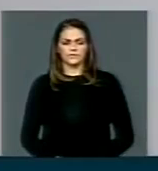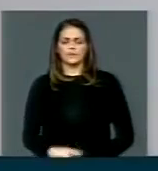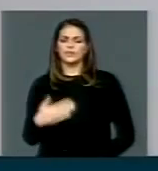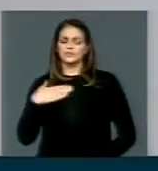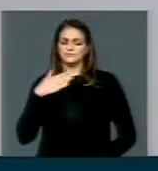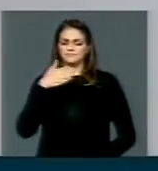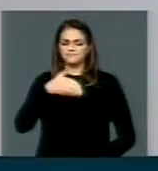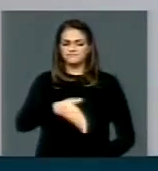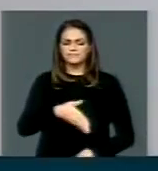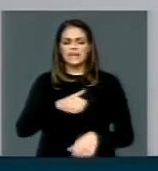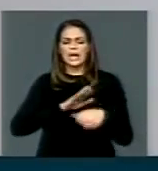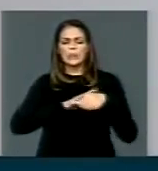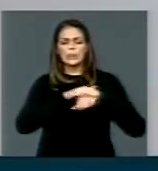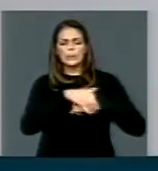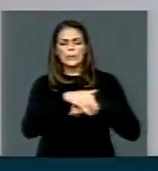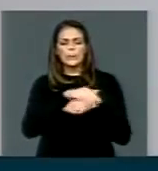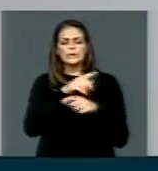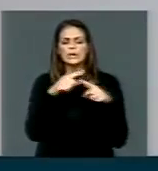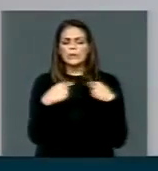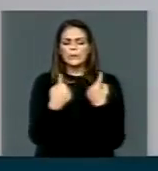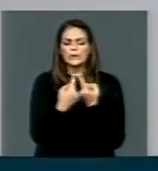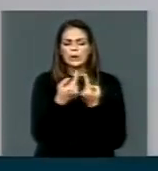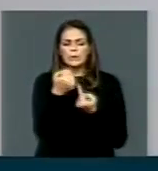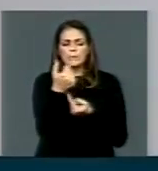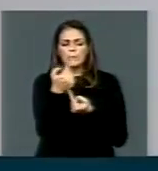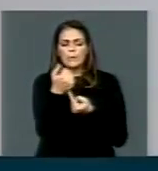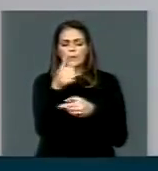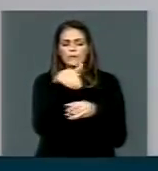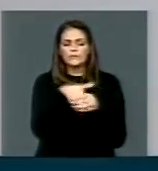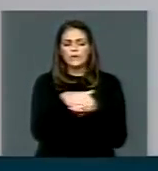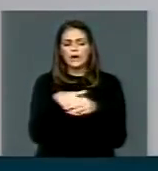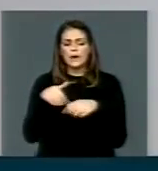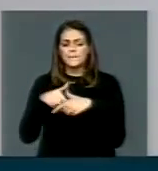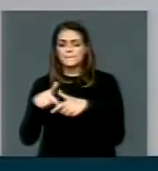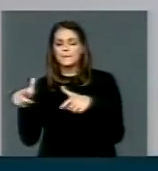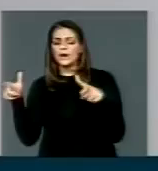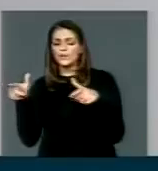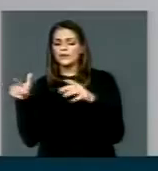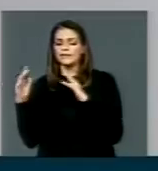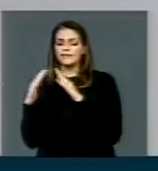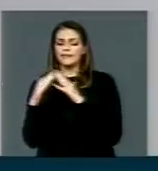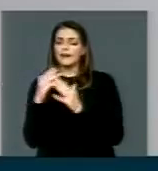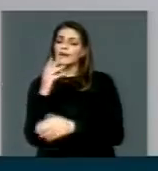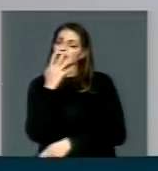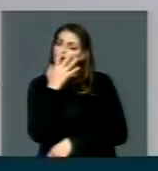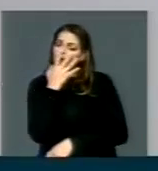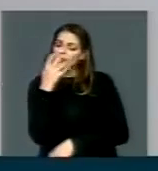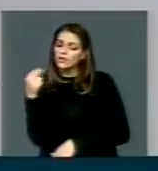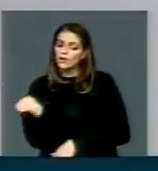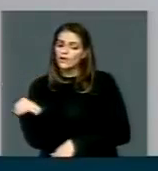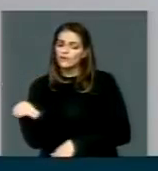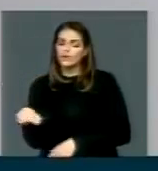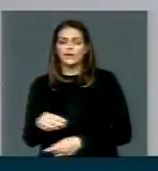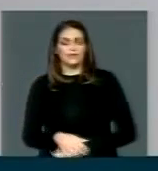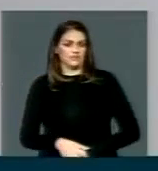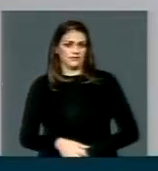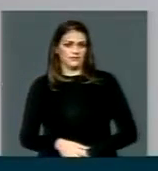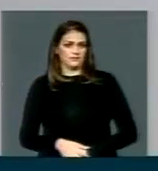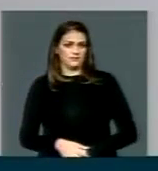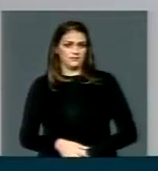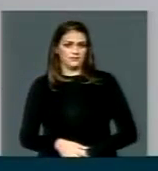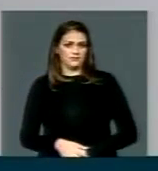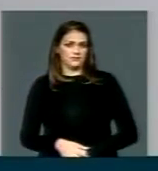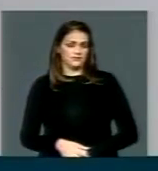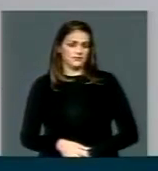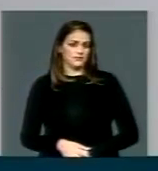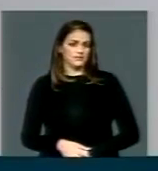para eleger os delegados, a maioria desorganizada está em casa assistindo novela. E elas se manifestam na